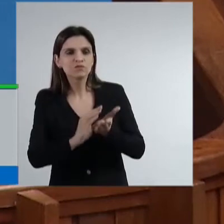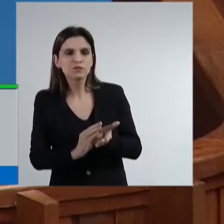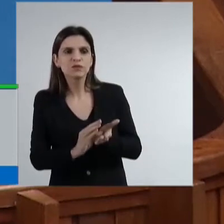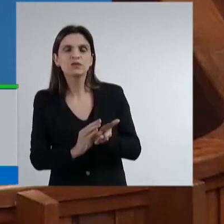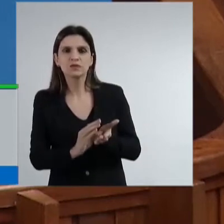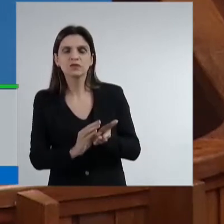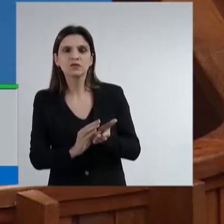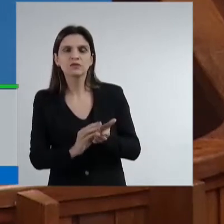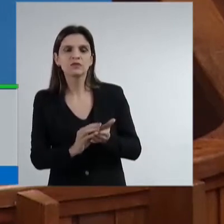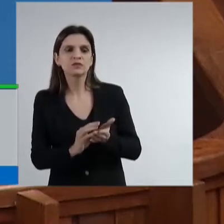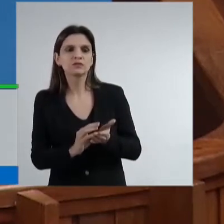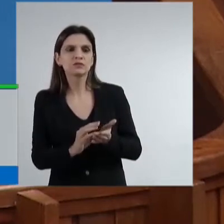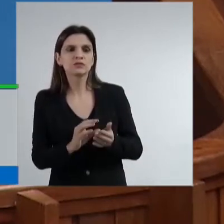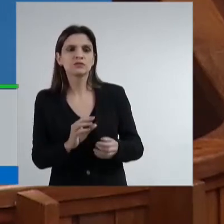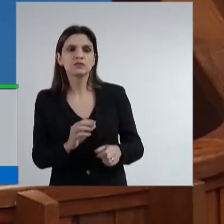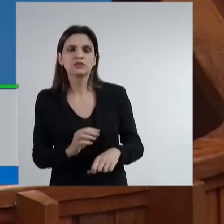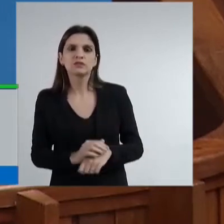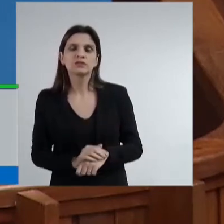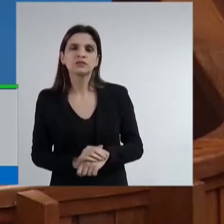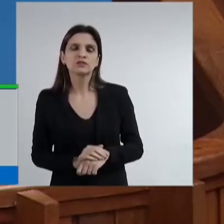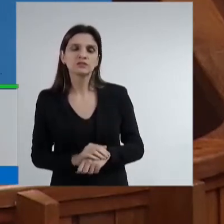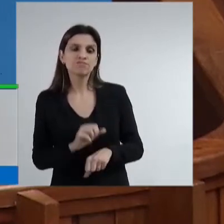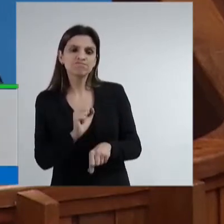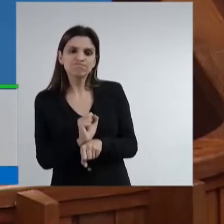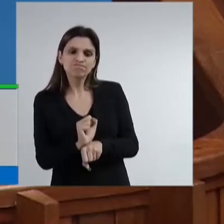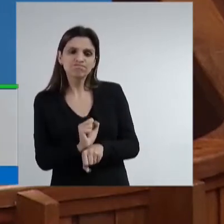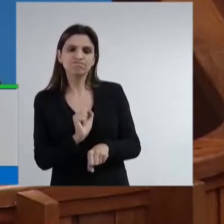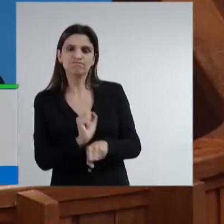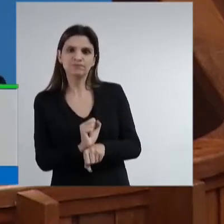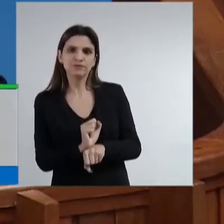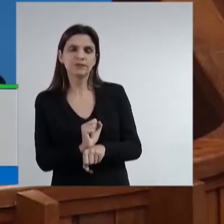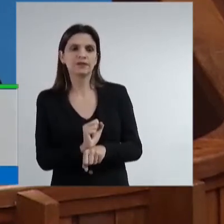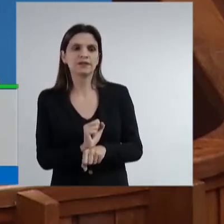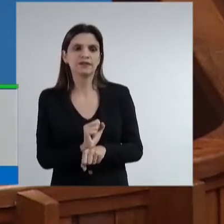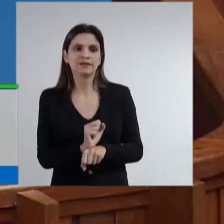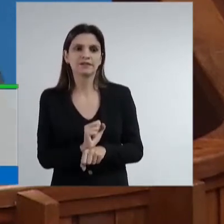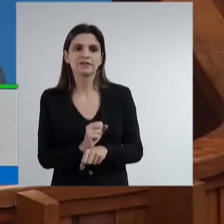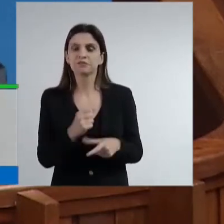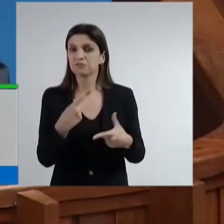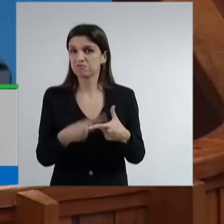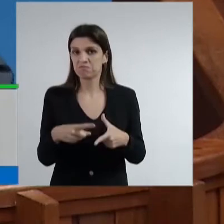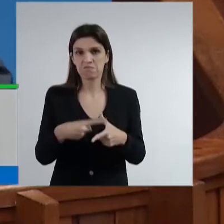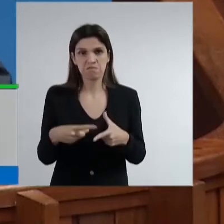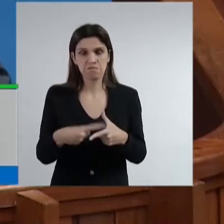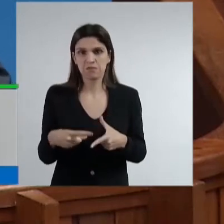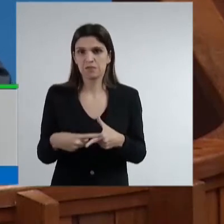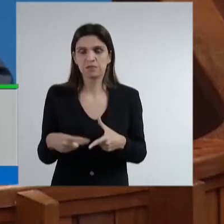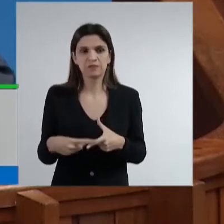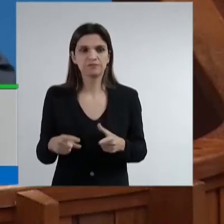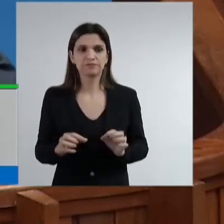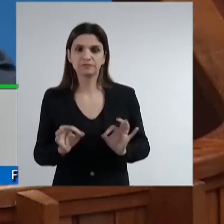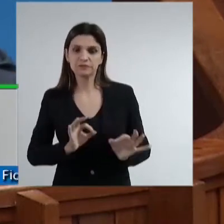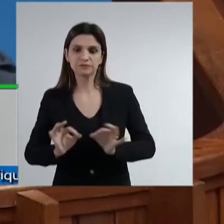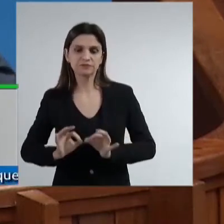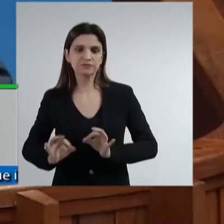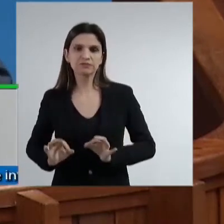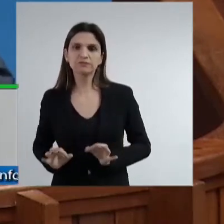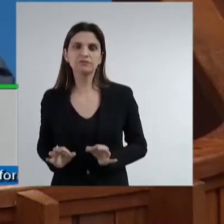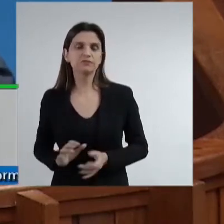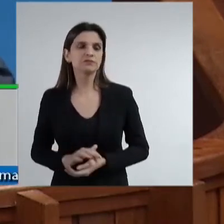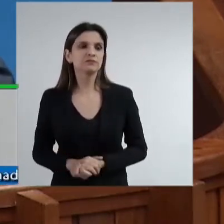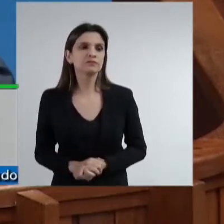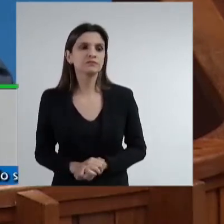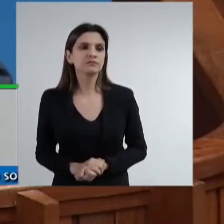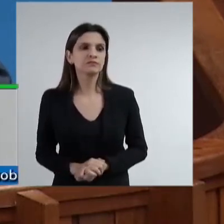burocráticas. Nós tivemos aqui o anúncio, e aqui mencionado no jornal, deputado